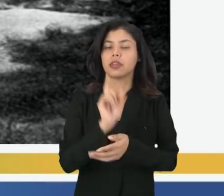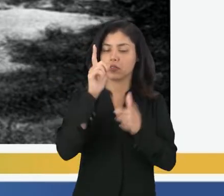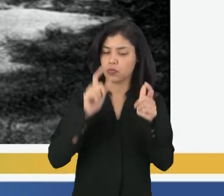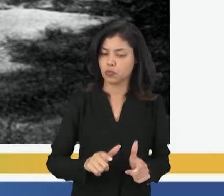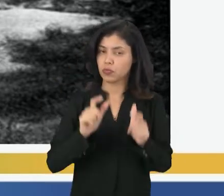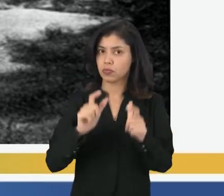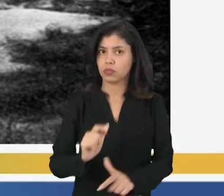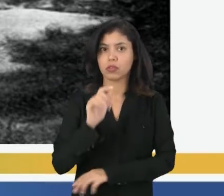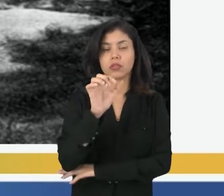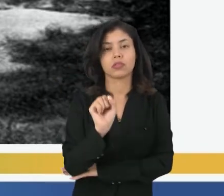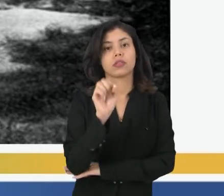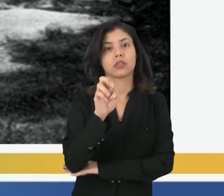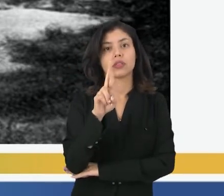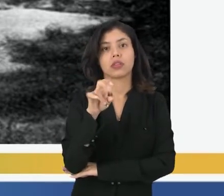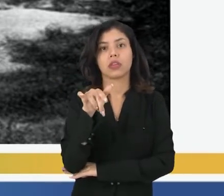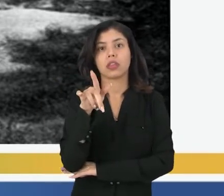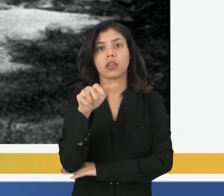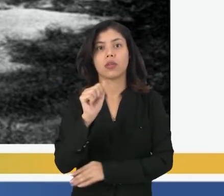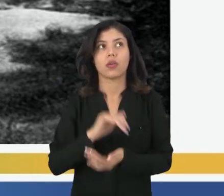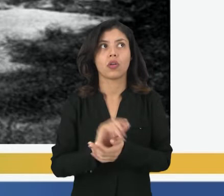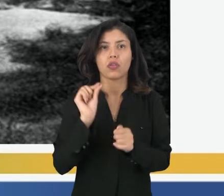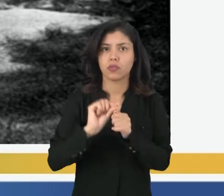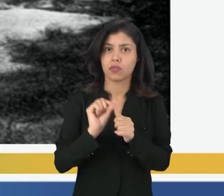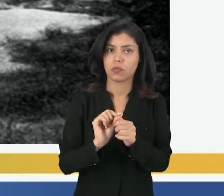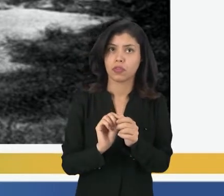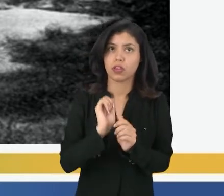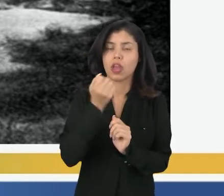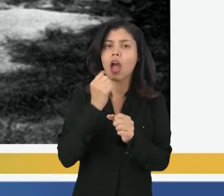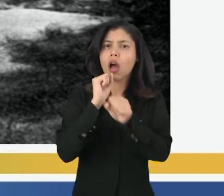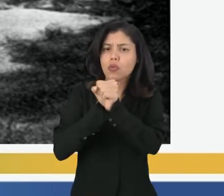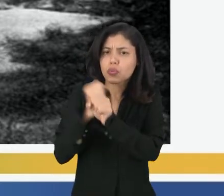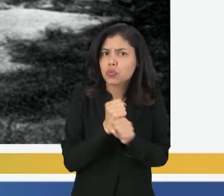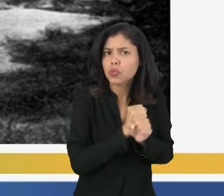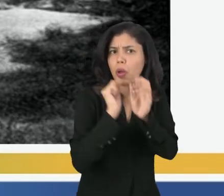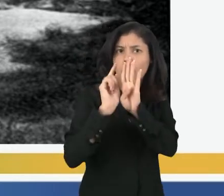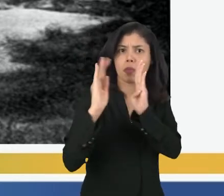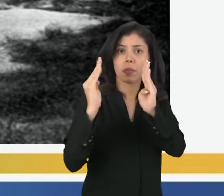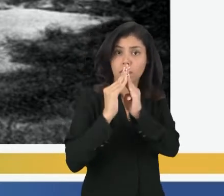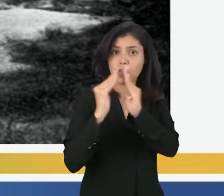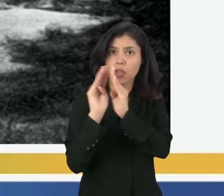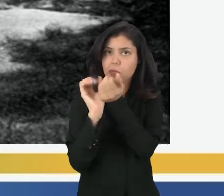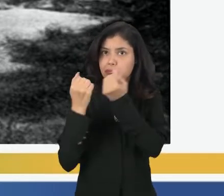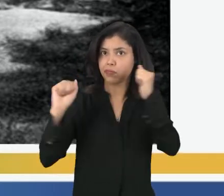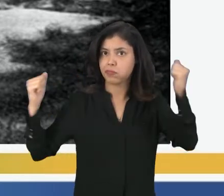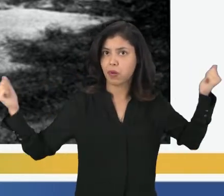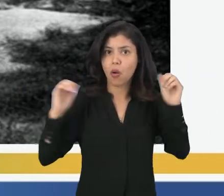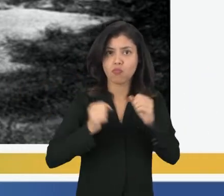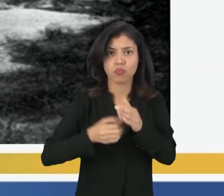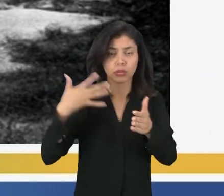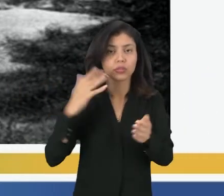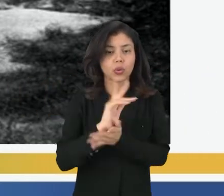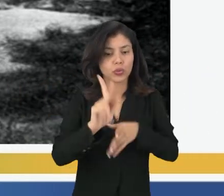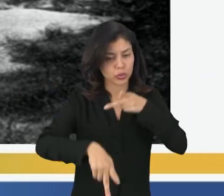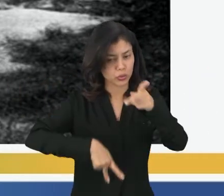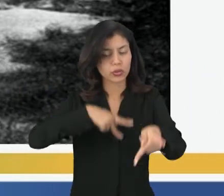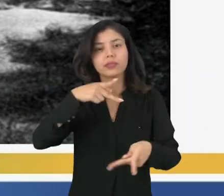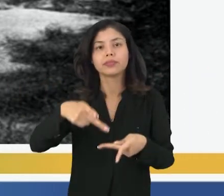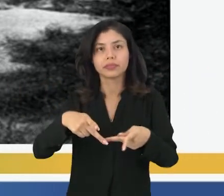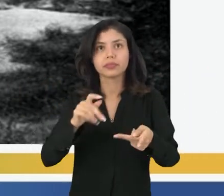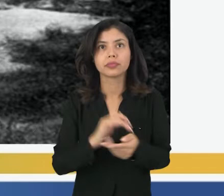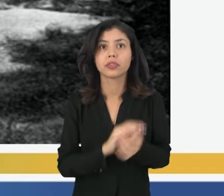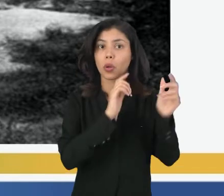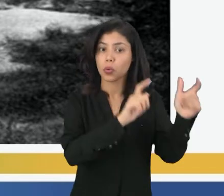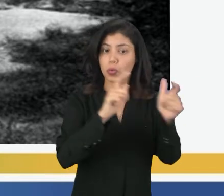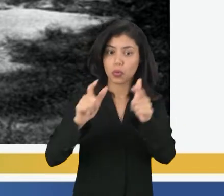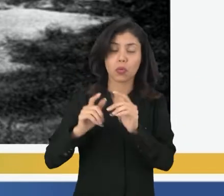seringal, começaram aí a construir barracões. Muito bem, nessa construção de barracões, os povos começaram a